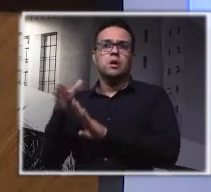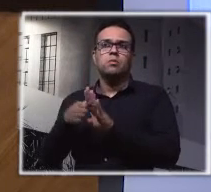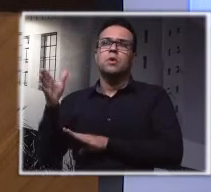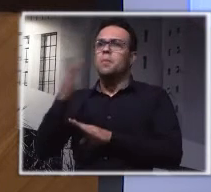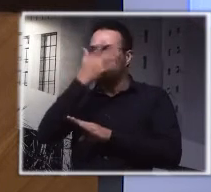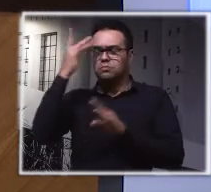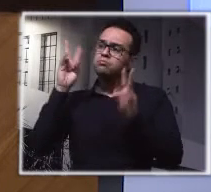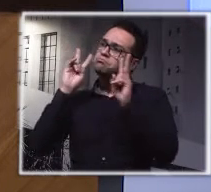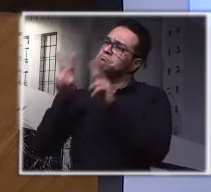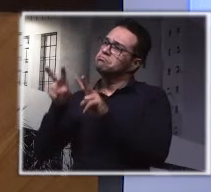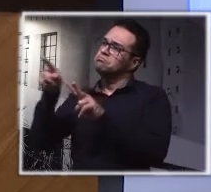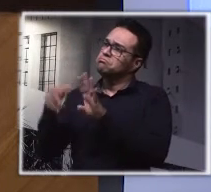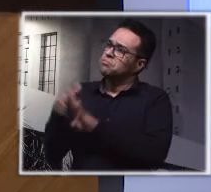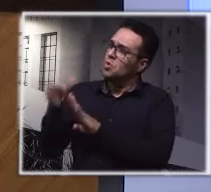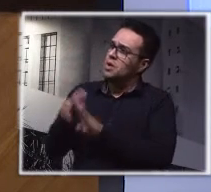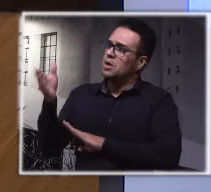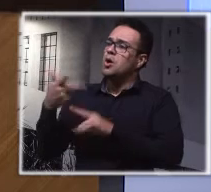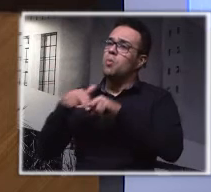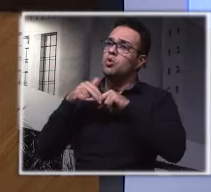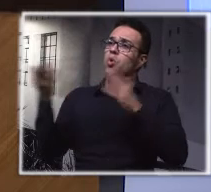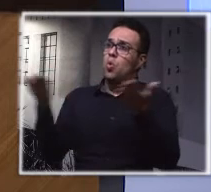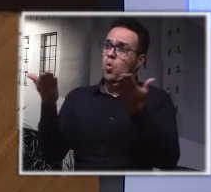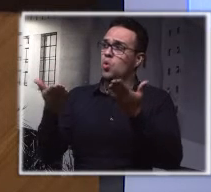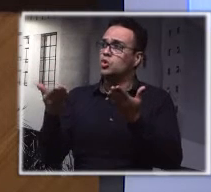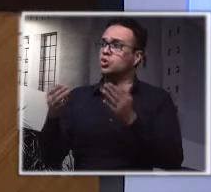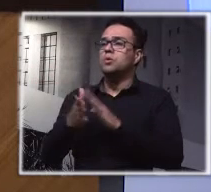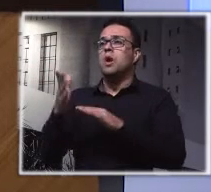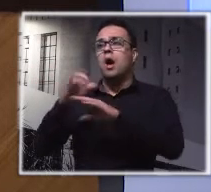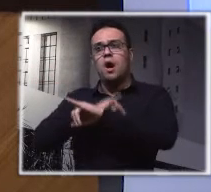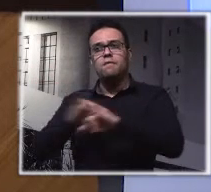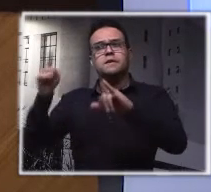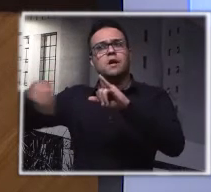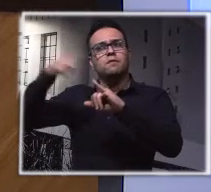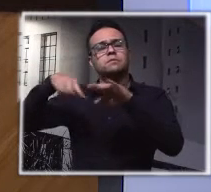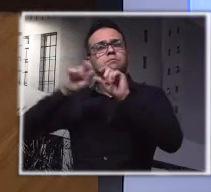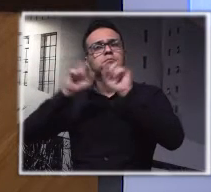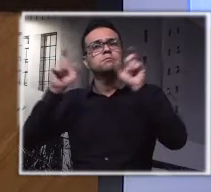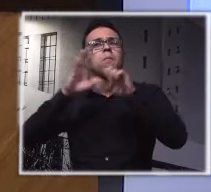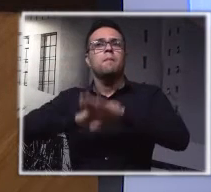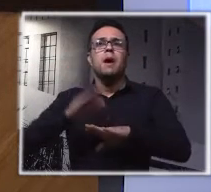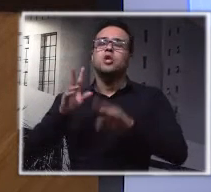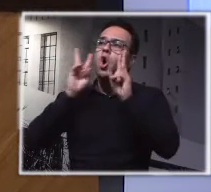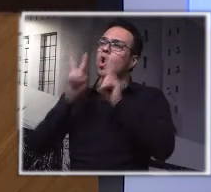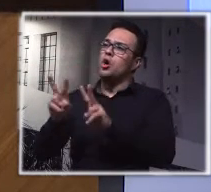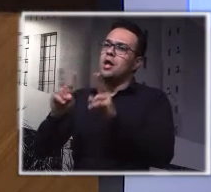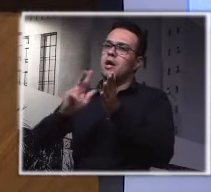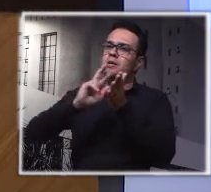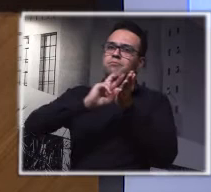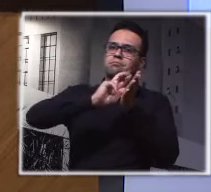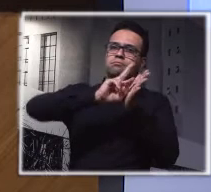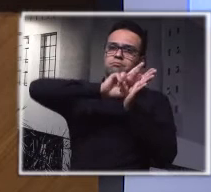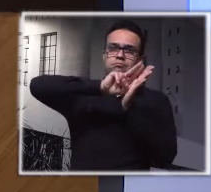um olhar. E hoje aqui eu gostaria de chamar a atenção para a necessidade de um olhar de gênero, um olhar